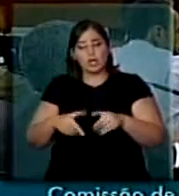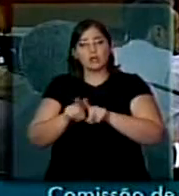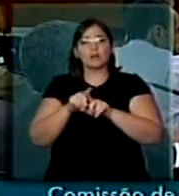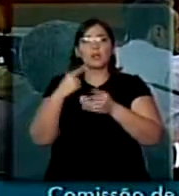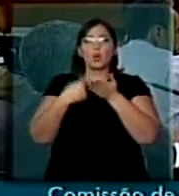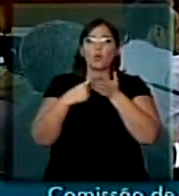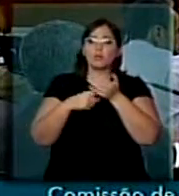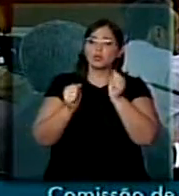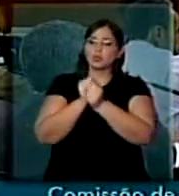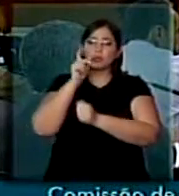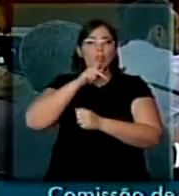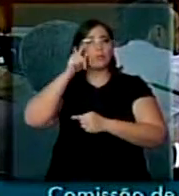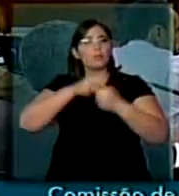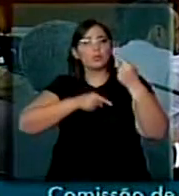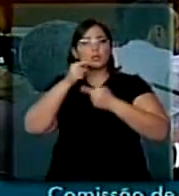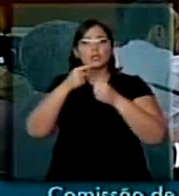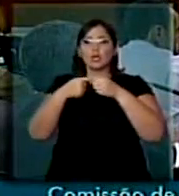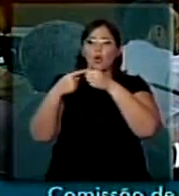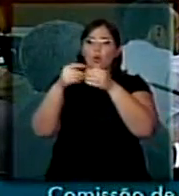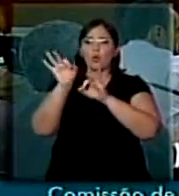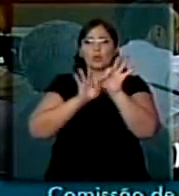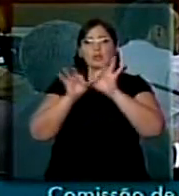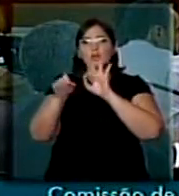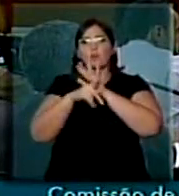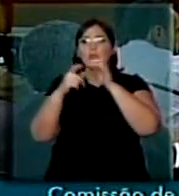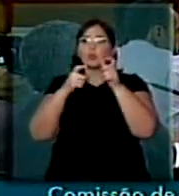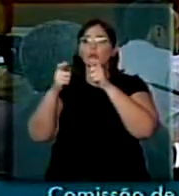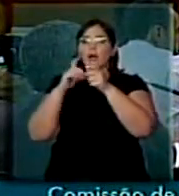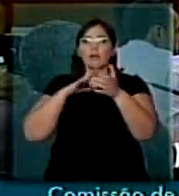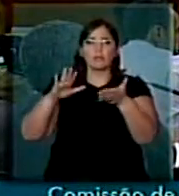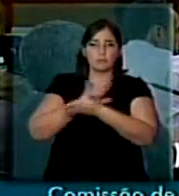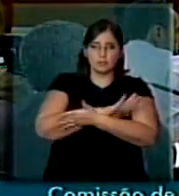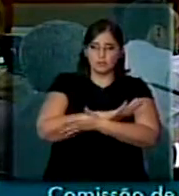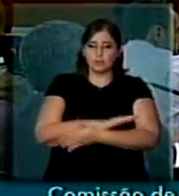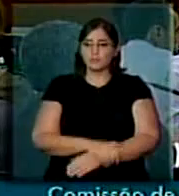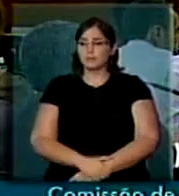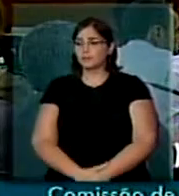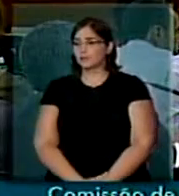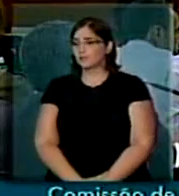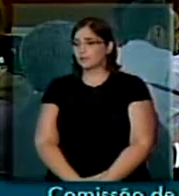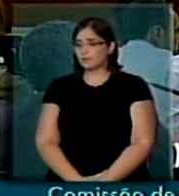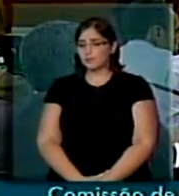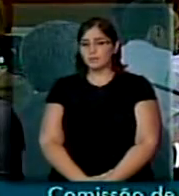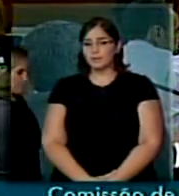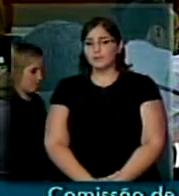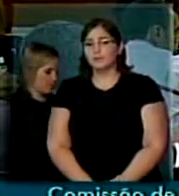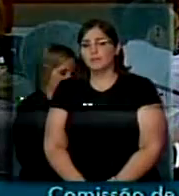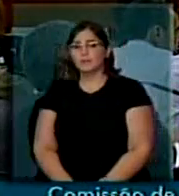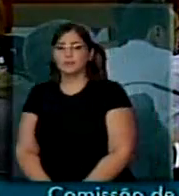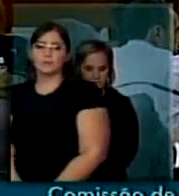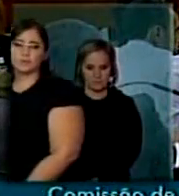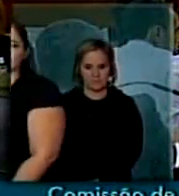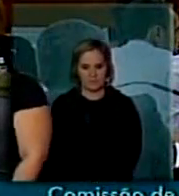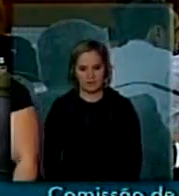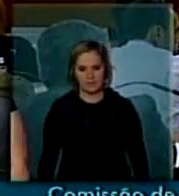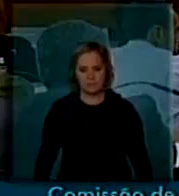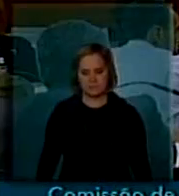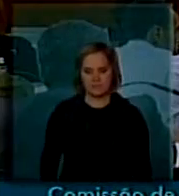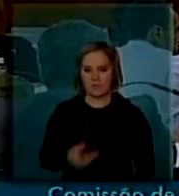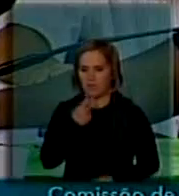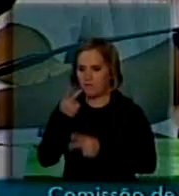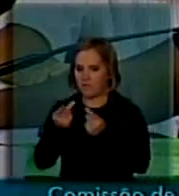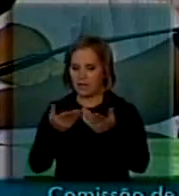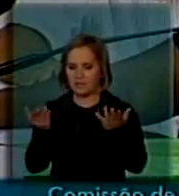essa política de urbanização das áreas degradadas. Não preciso dizer aqui que a afirmação dessas políticas por um